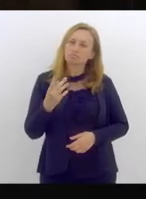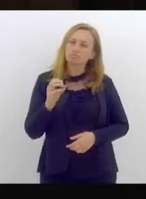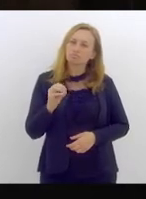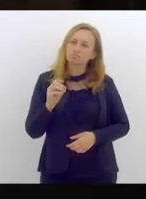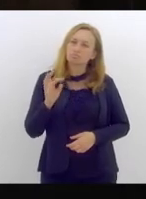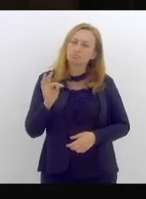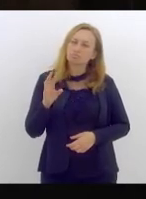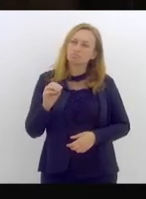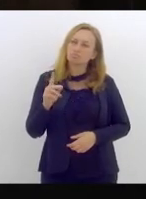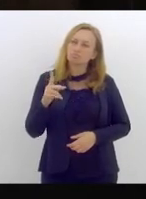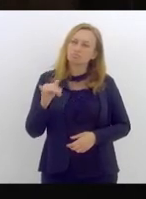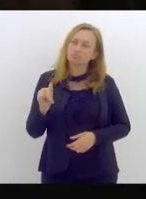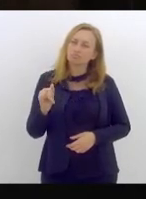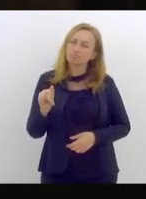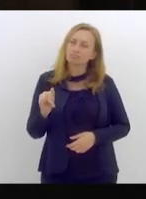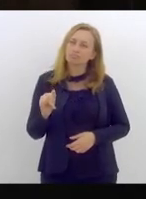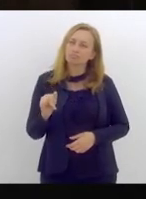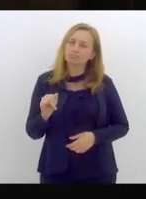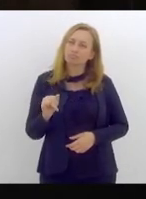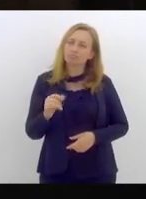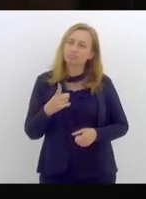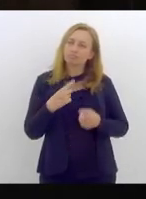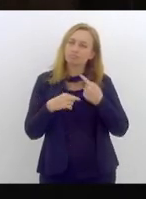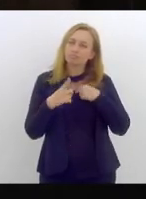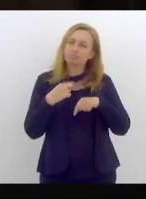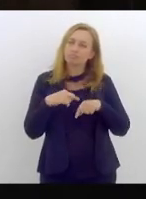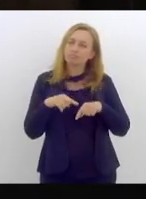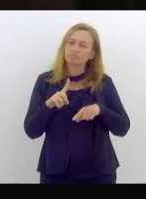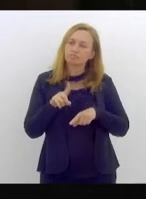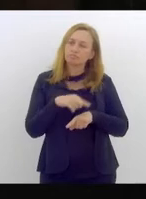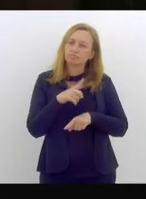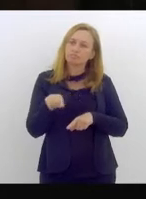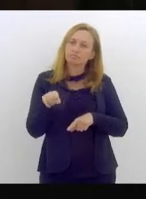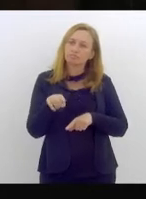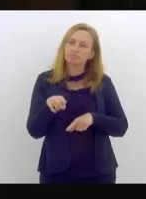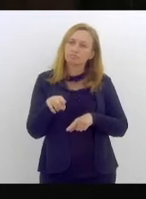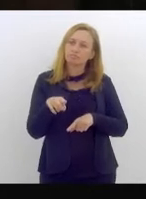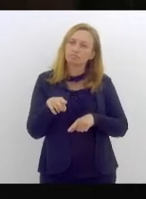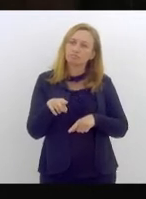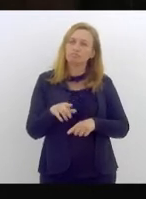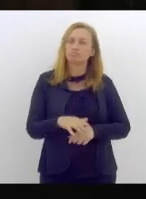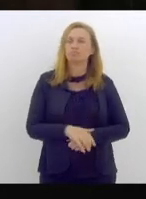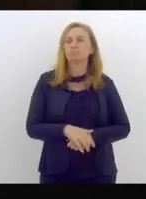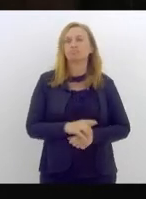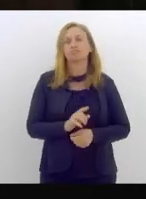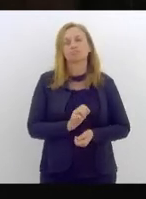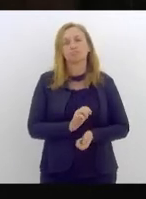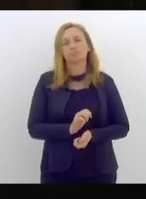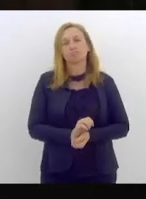uma ambição proibida por enquanto